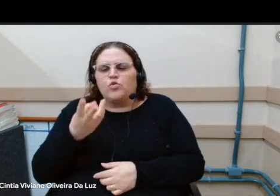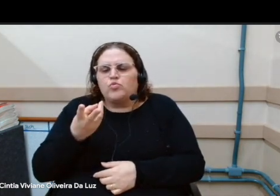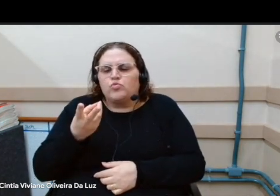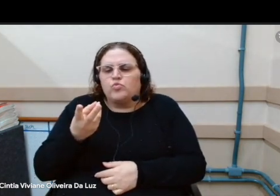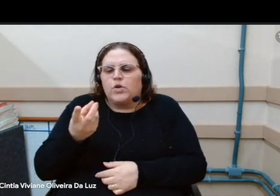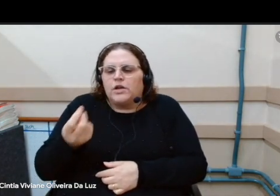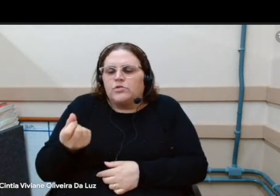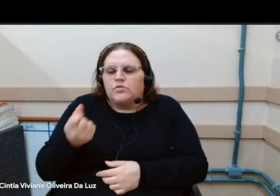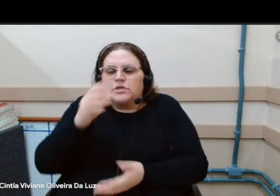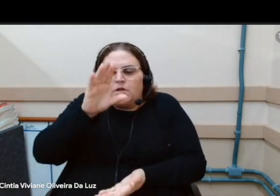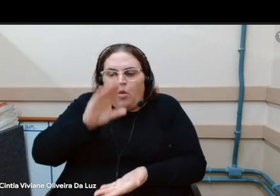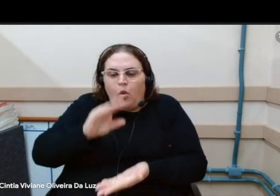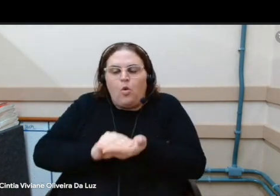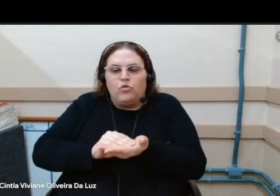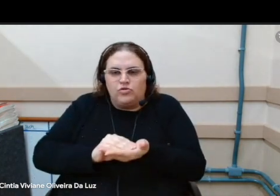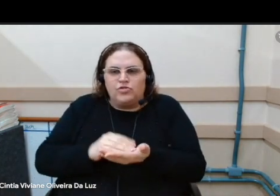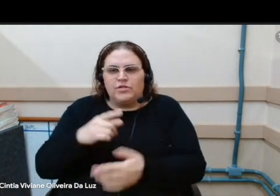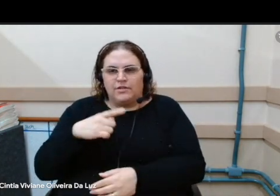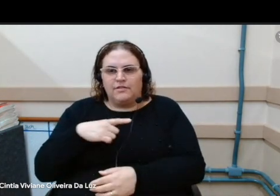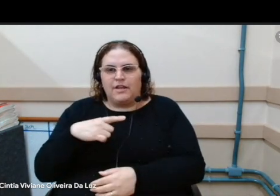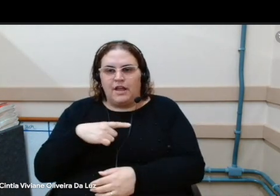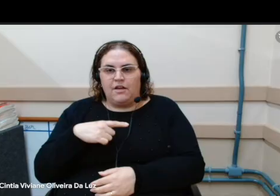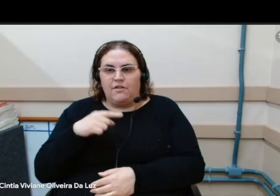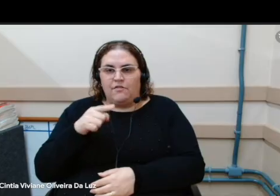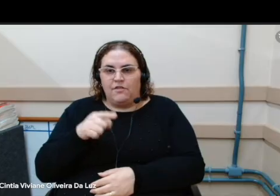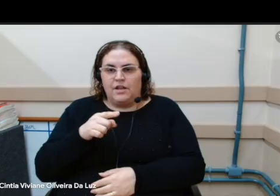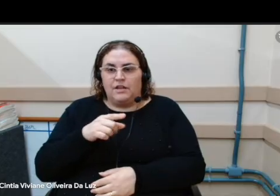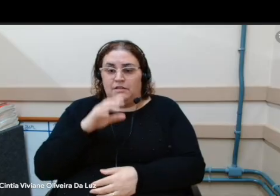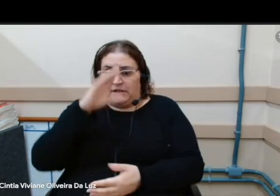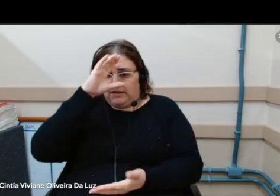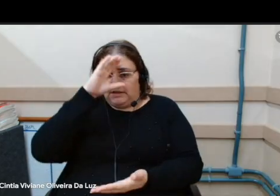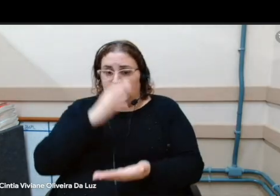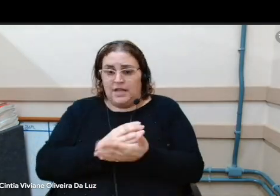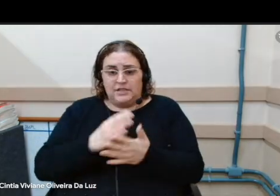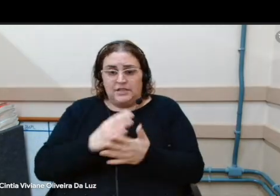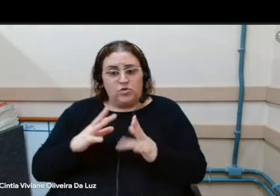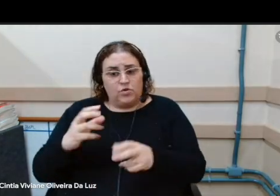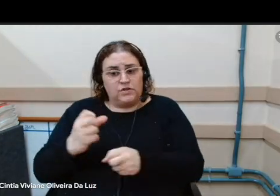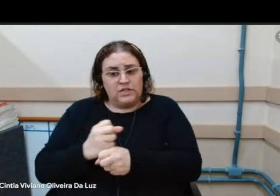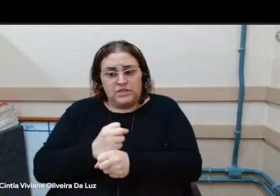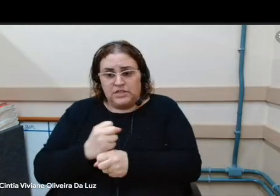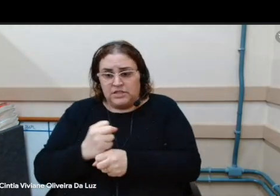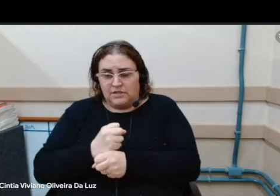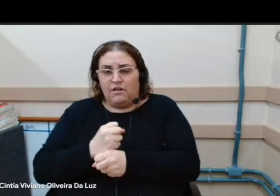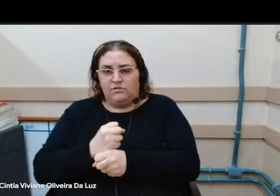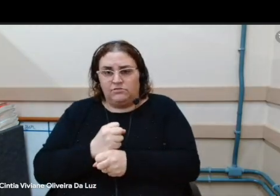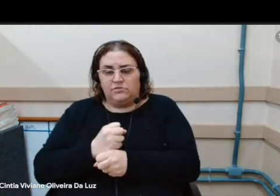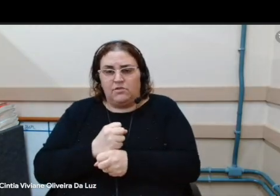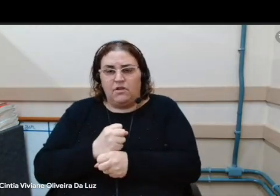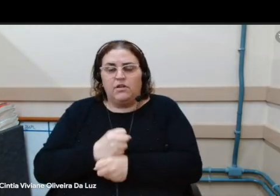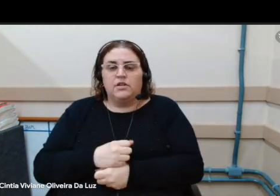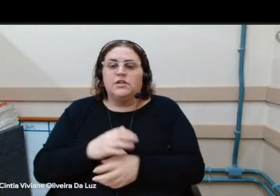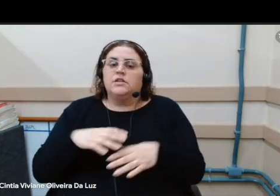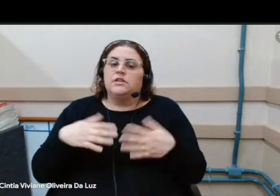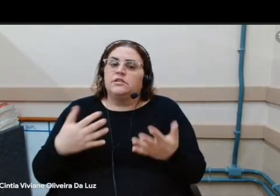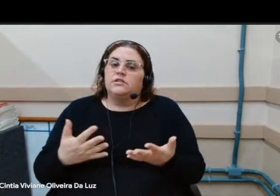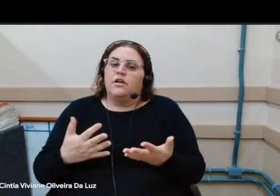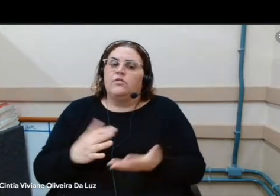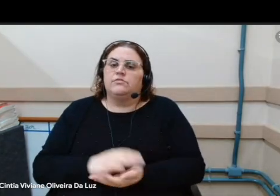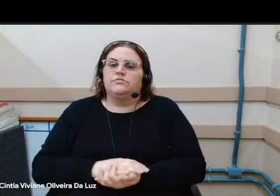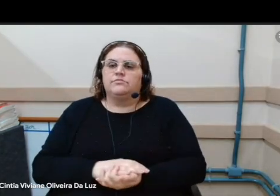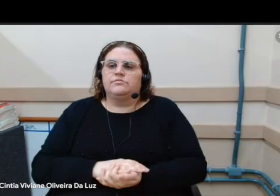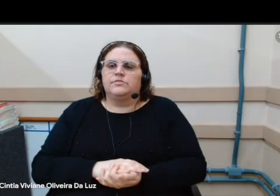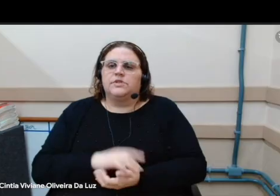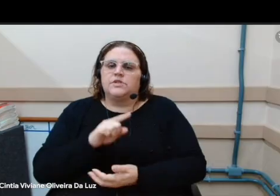downloads Marisa da tese nesses anos todos eh E então assim Acho que traduz um